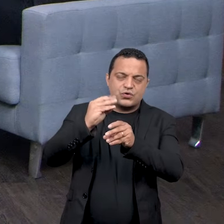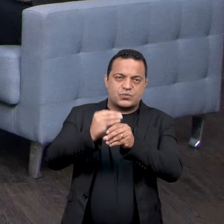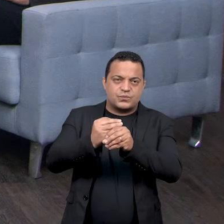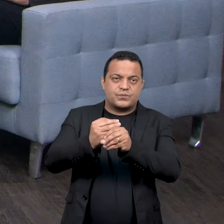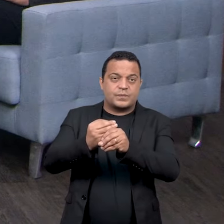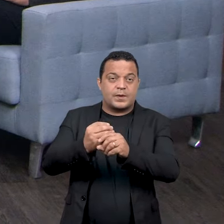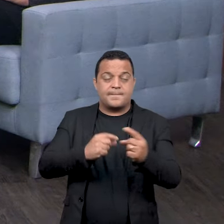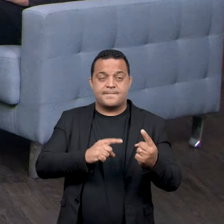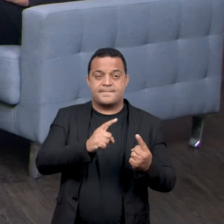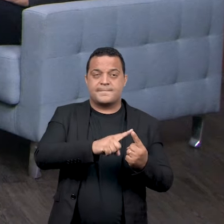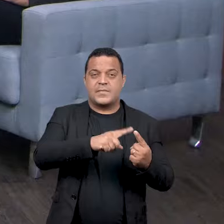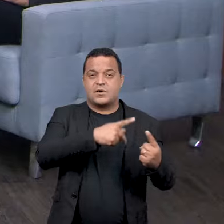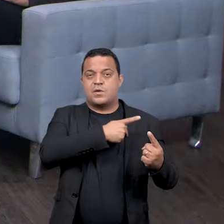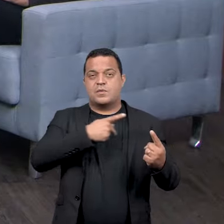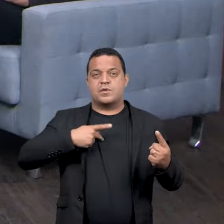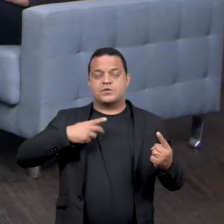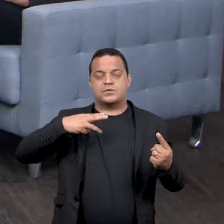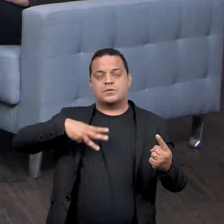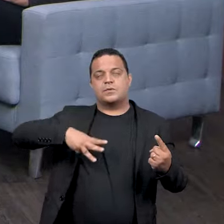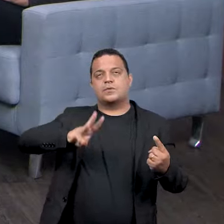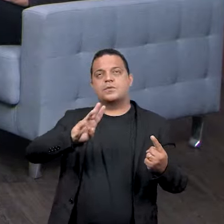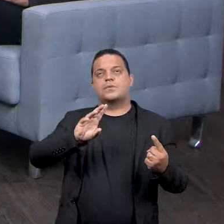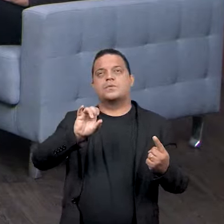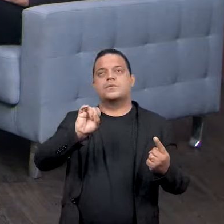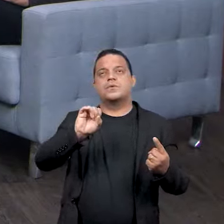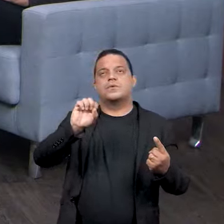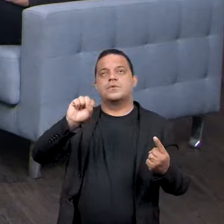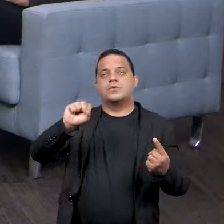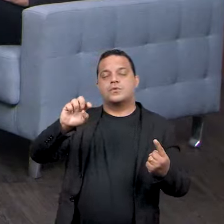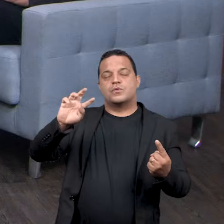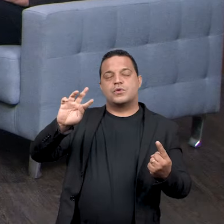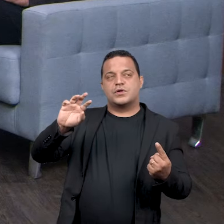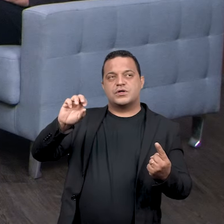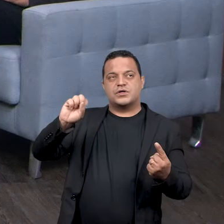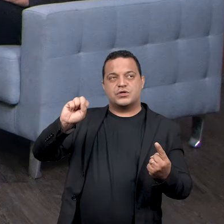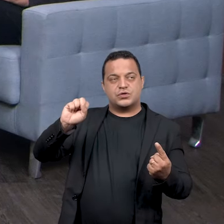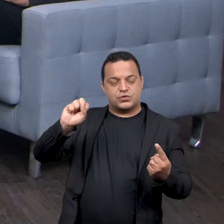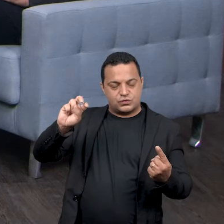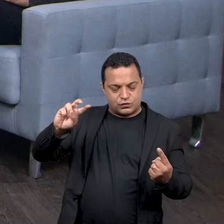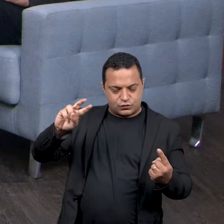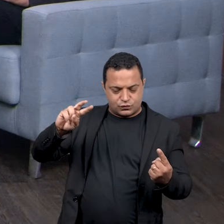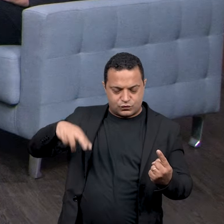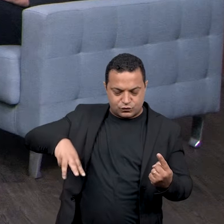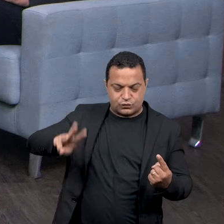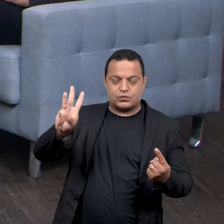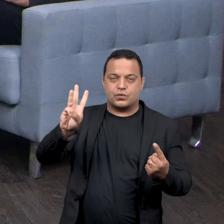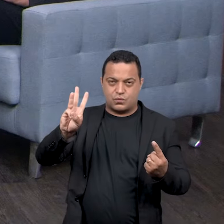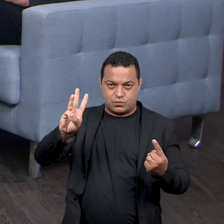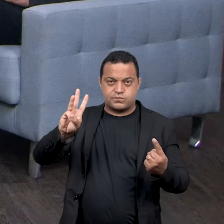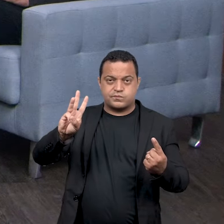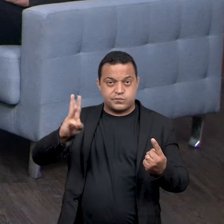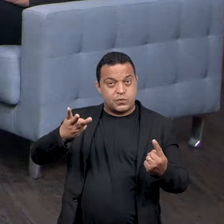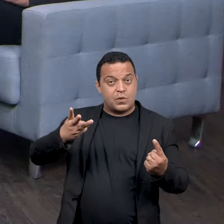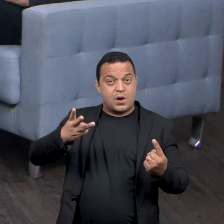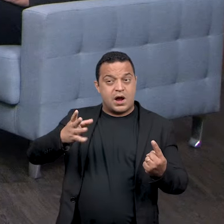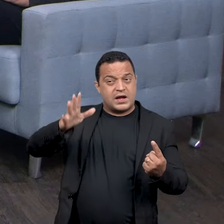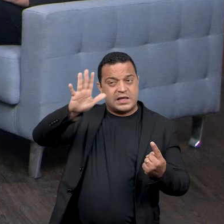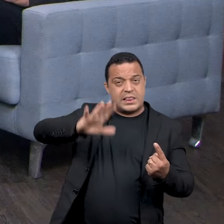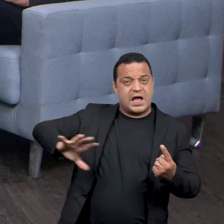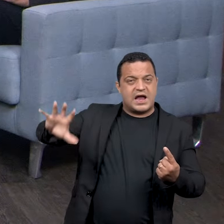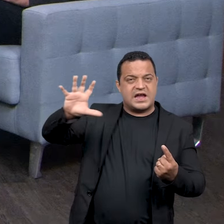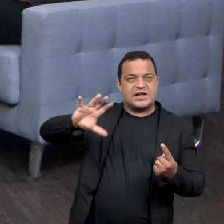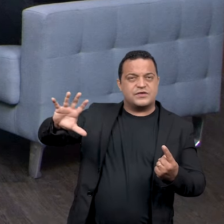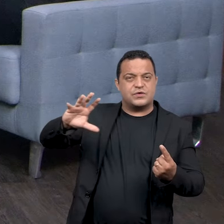pastor Winston Depes está lá na igreja de Vila da Paz, que fica na região de Campinho. É isso